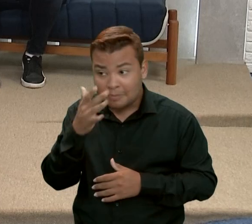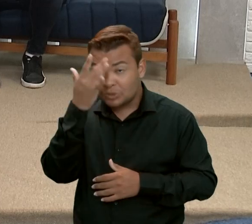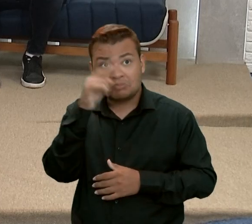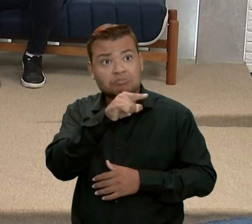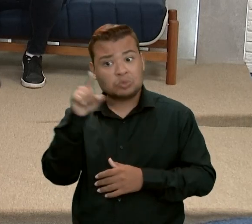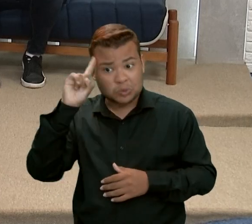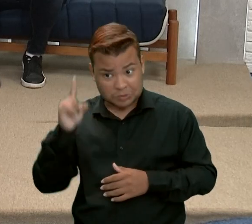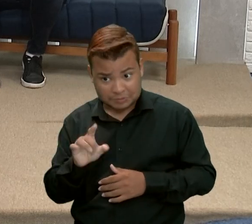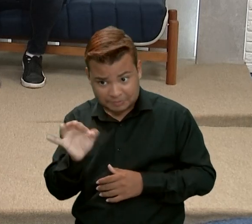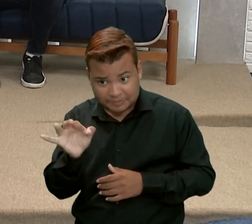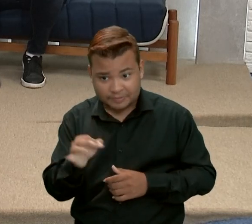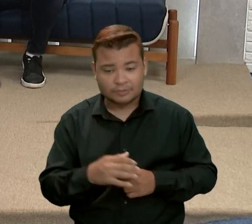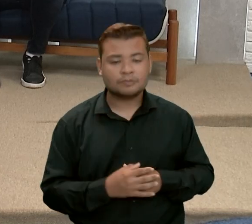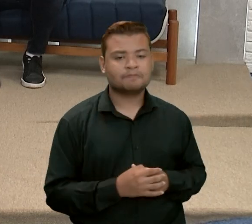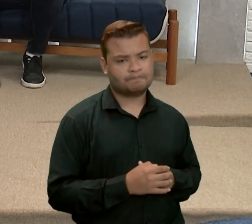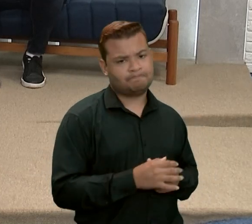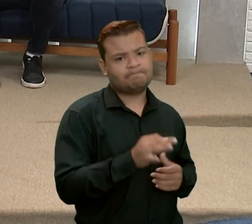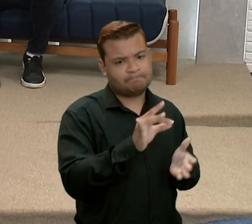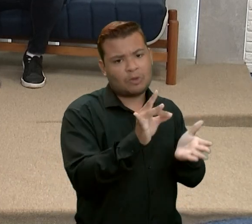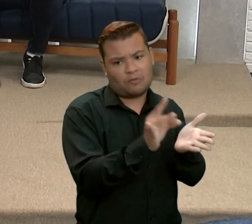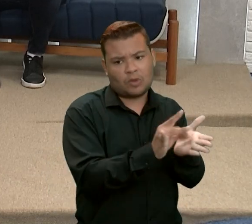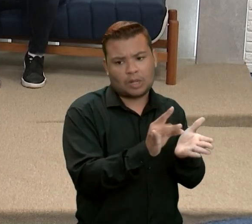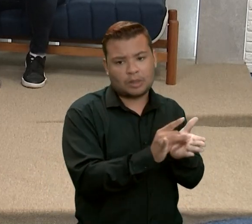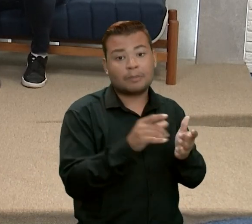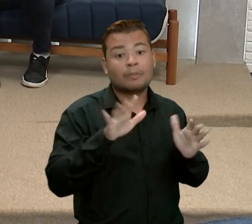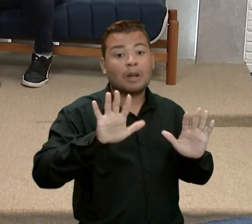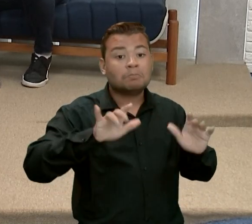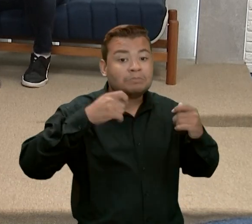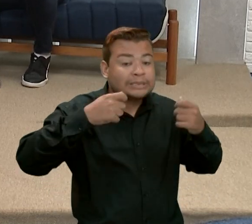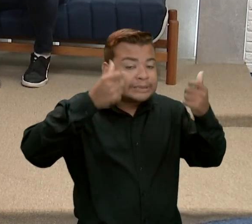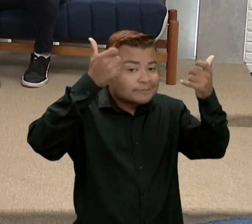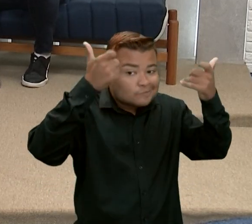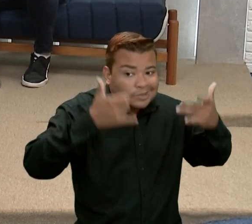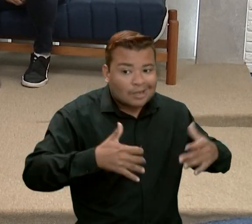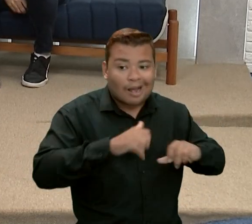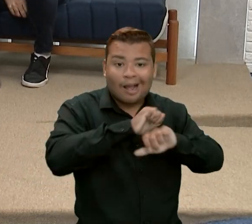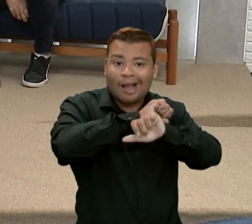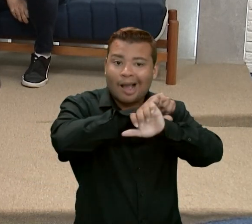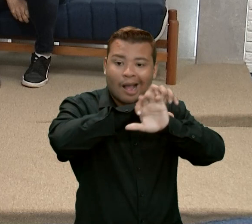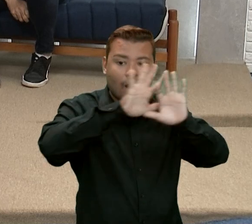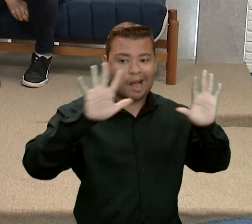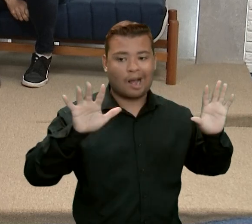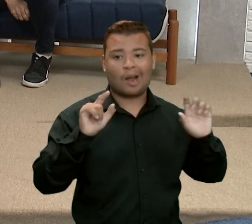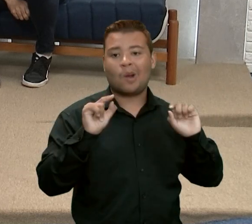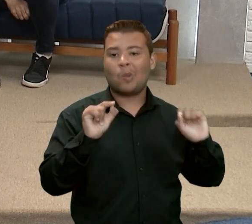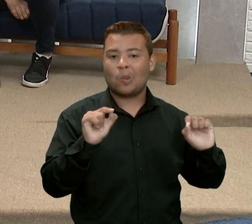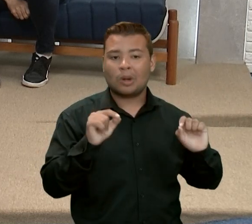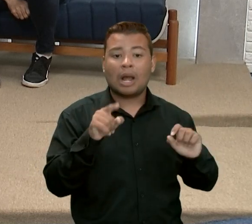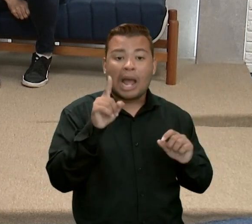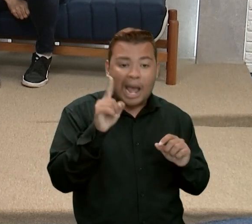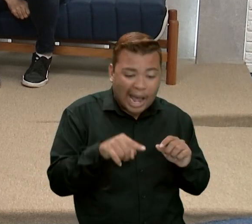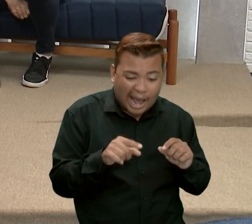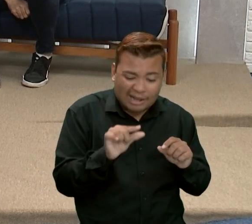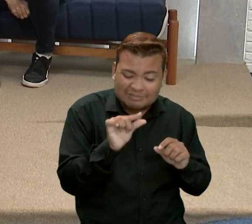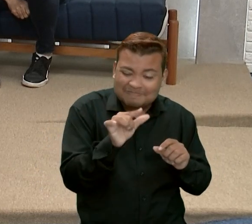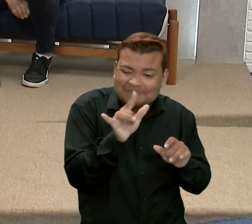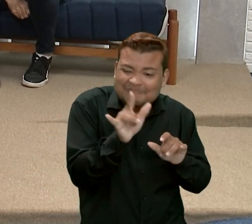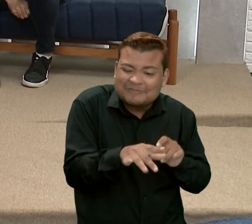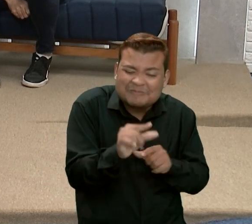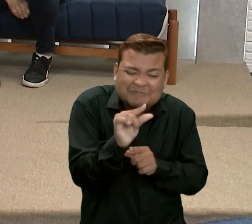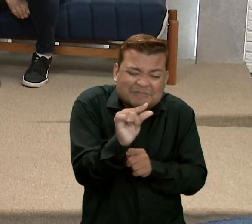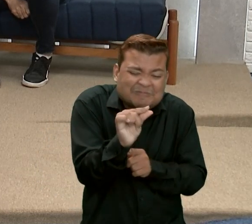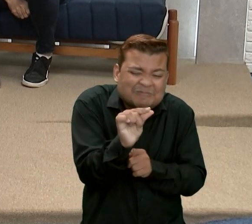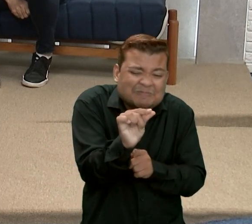verdade, mas com ressalvas, né? A gente tem que deixar isso bem claro, que são mínimos, né? Então